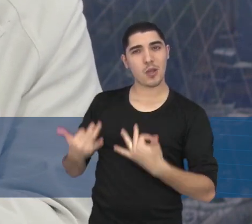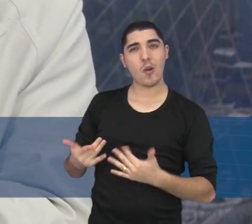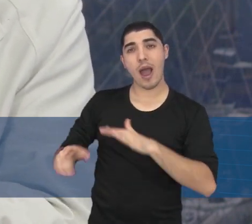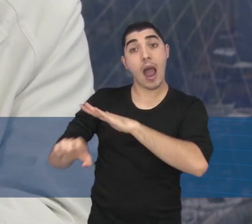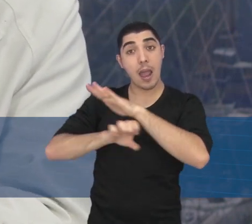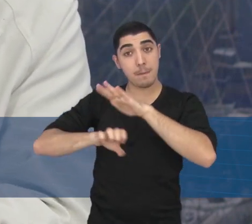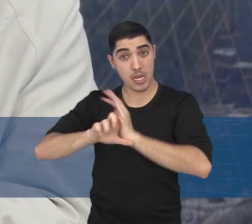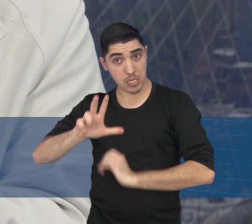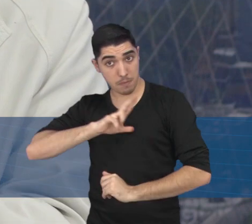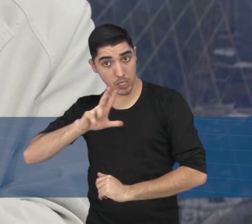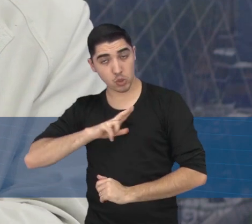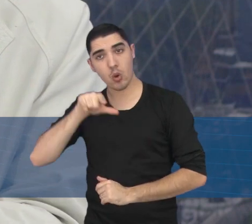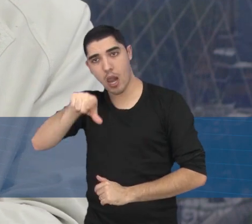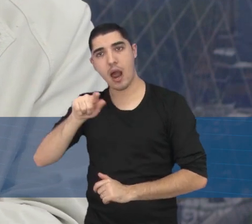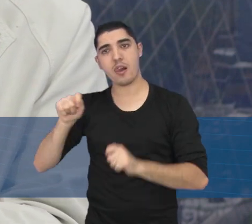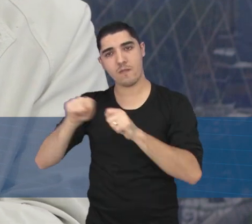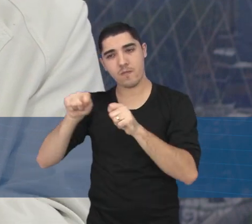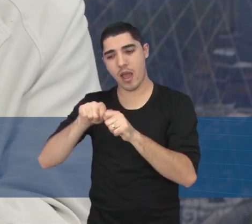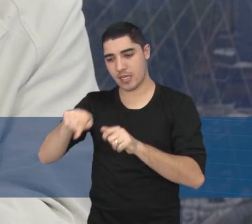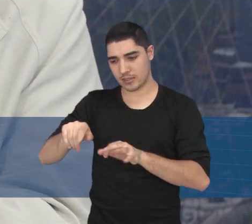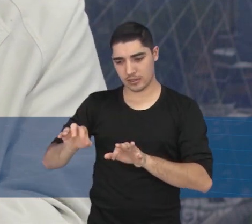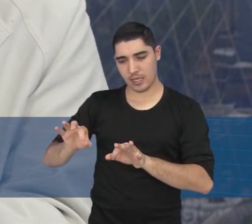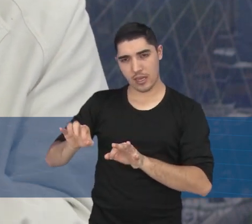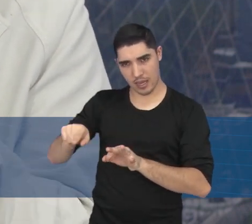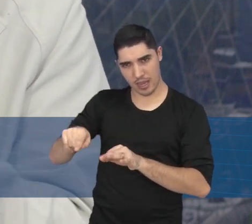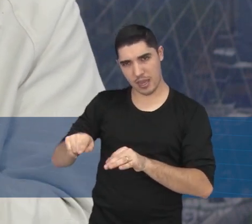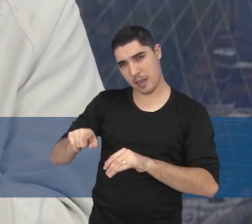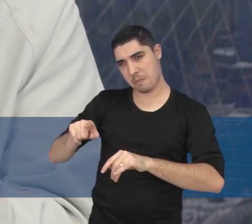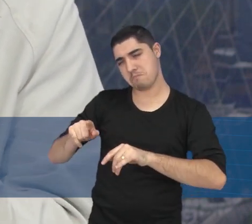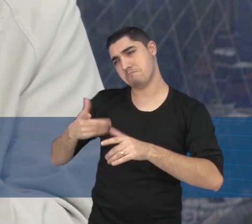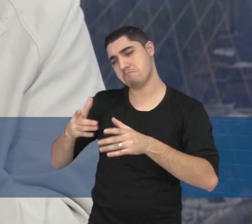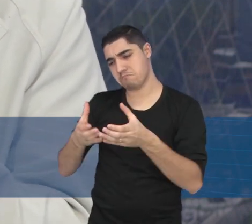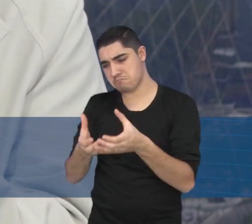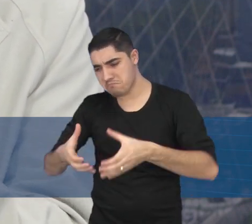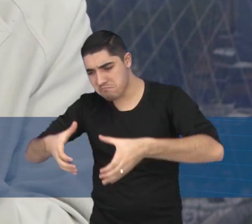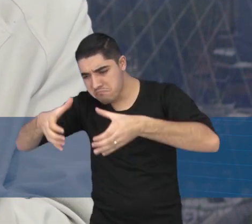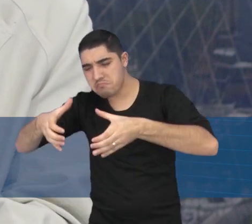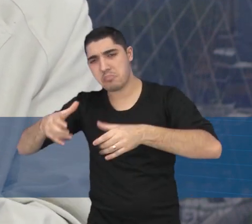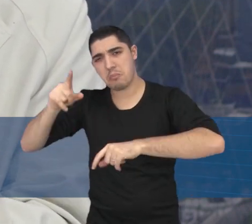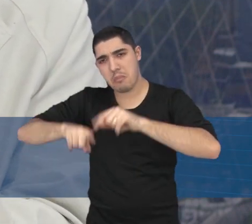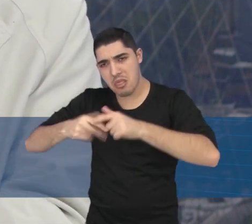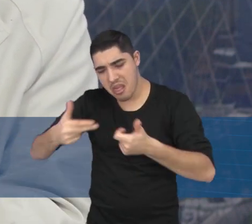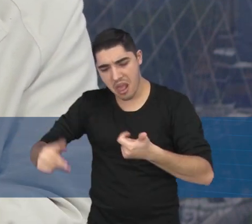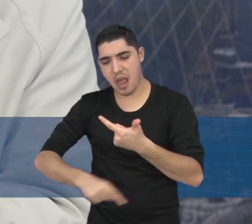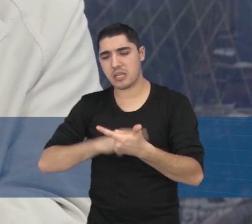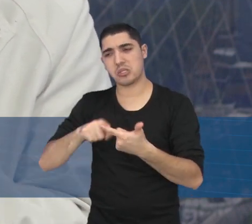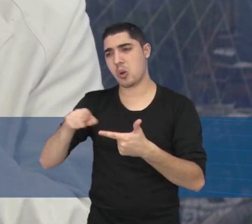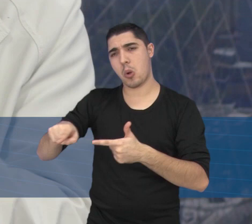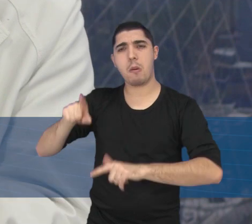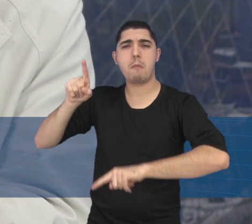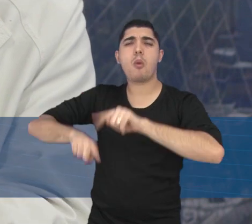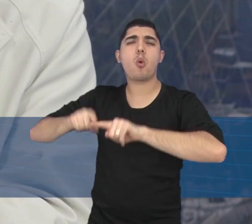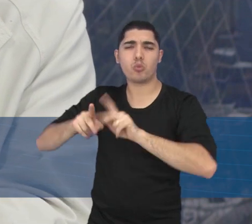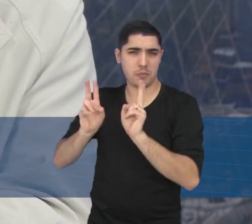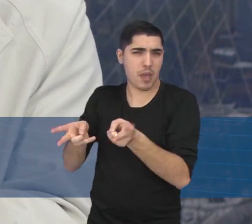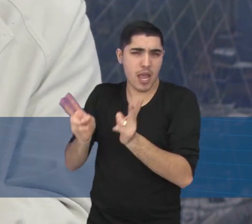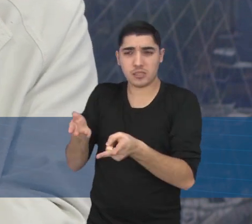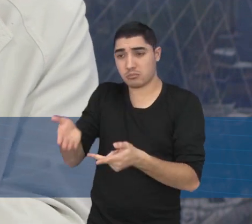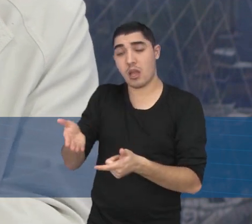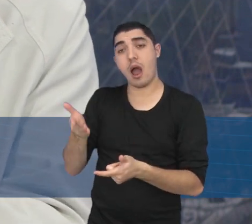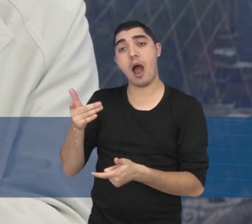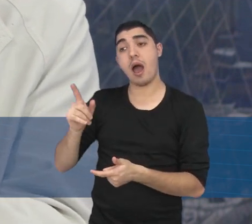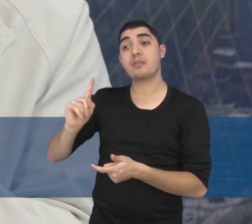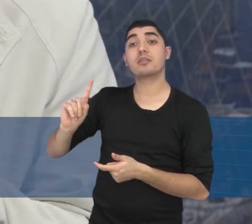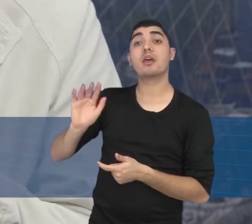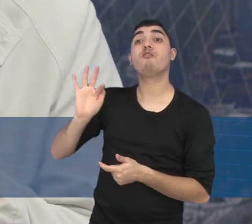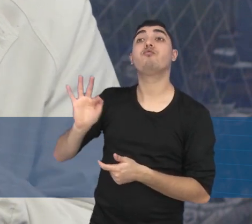a empresa privada que produz aquele ou a embalagem ou o próprio produto mesmo, eles são responsáveis para dar uma